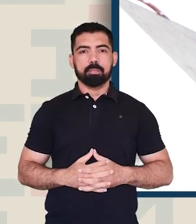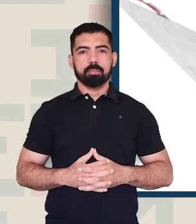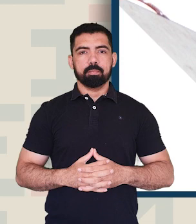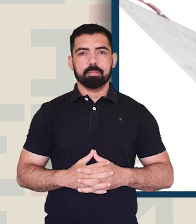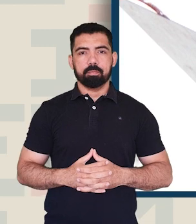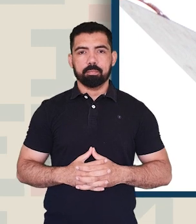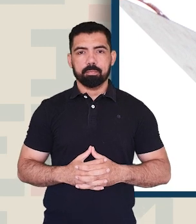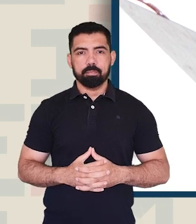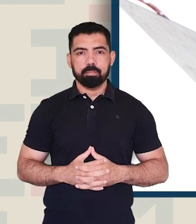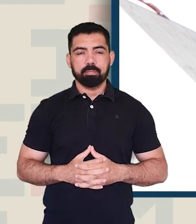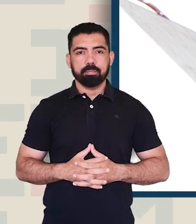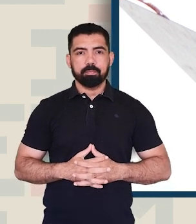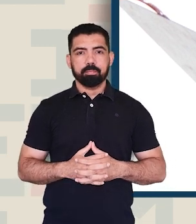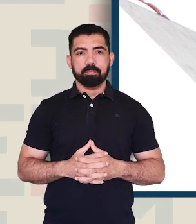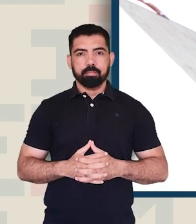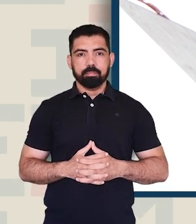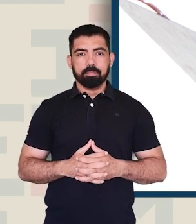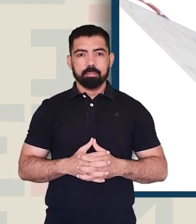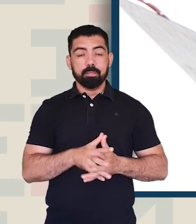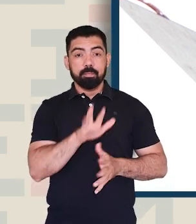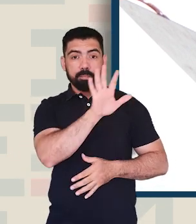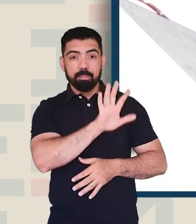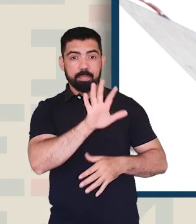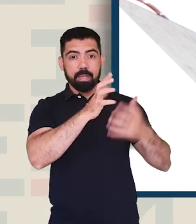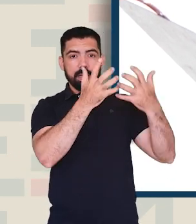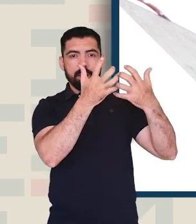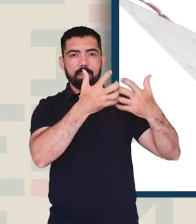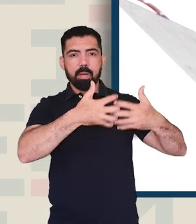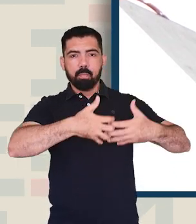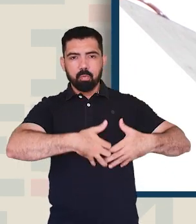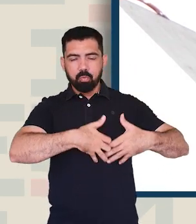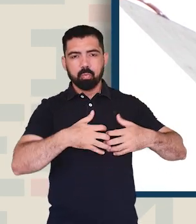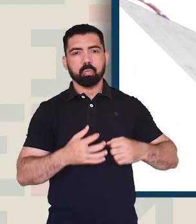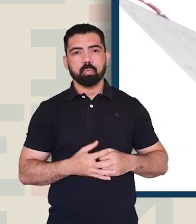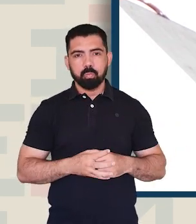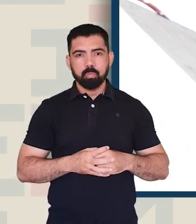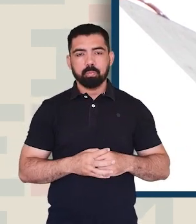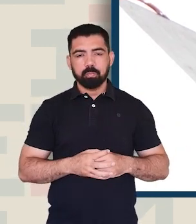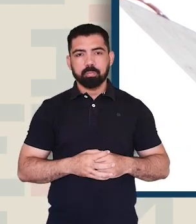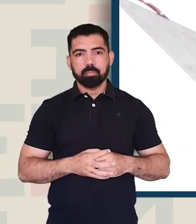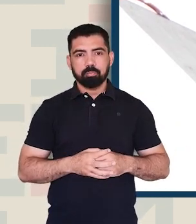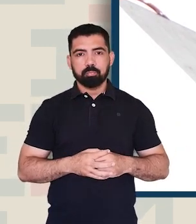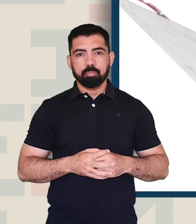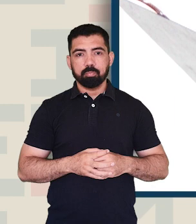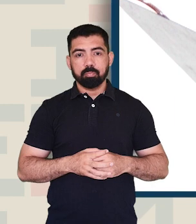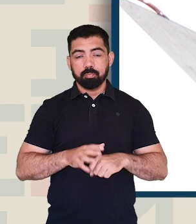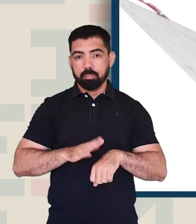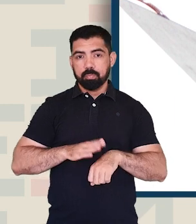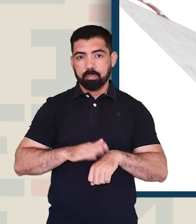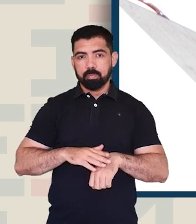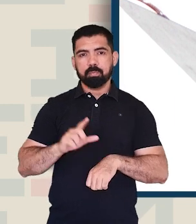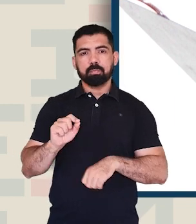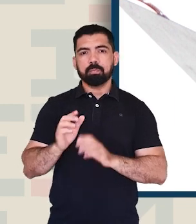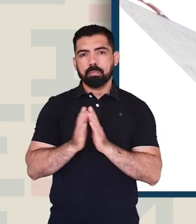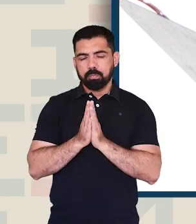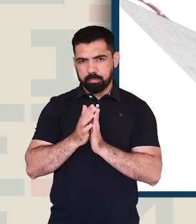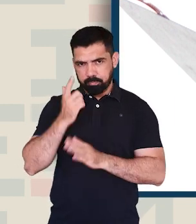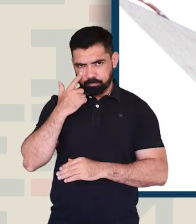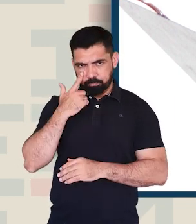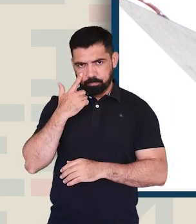né? Vou tocar aqui um pouquinho do campo harmônico. Vamos colocar aqui, por